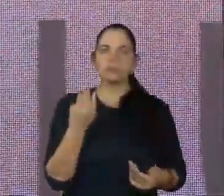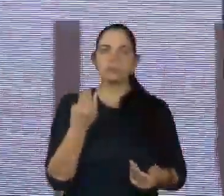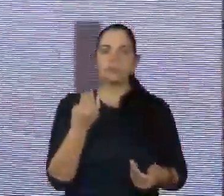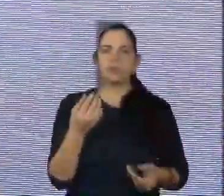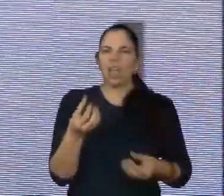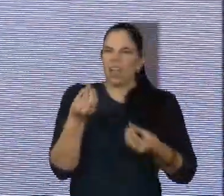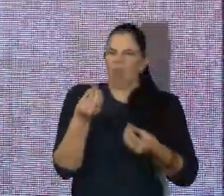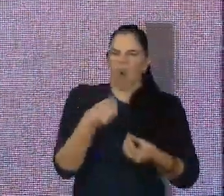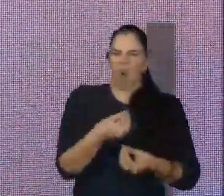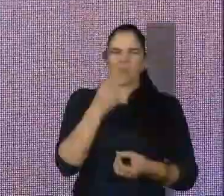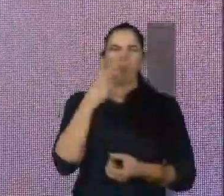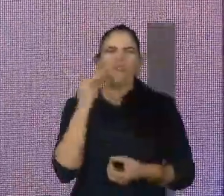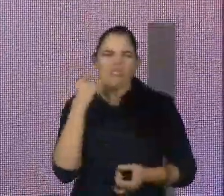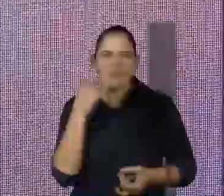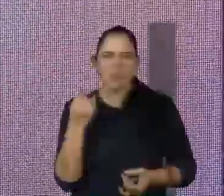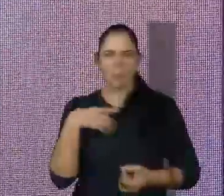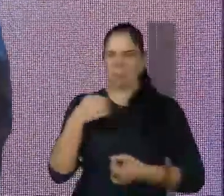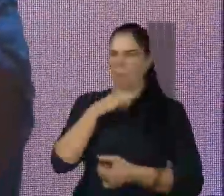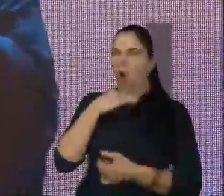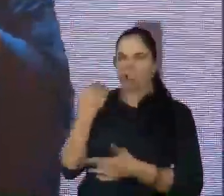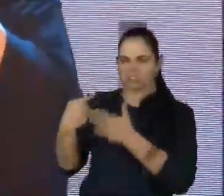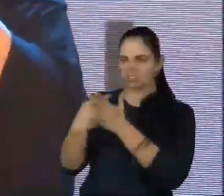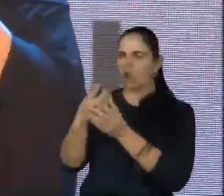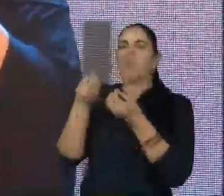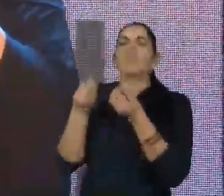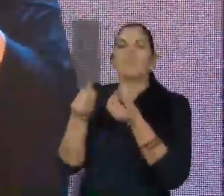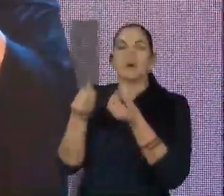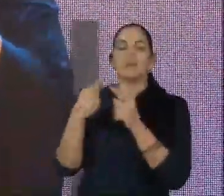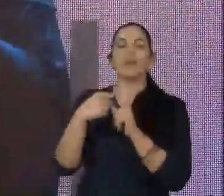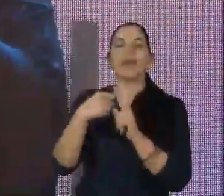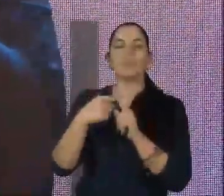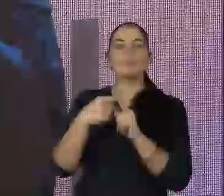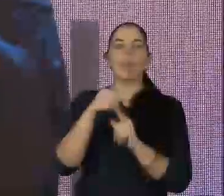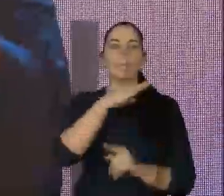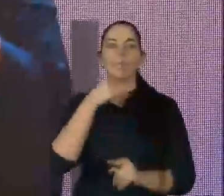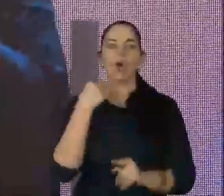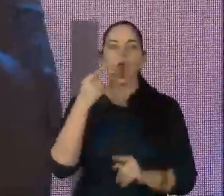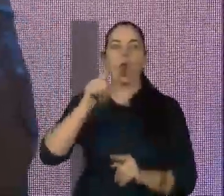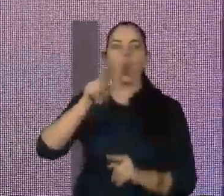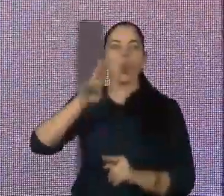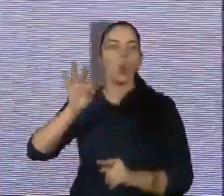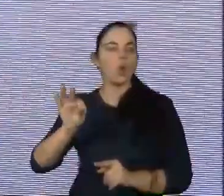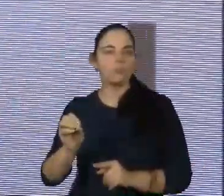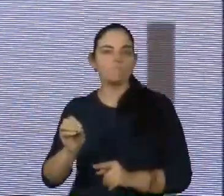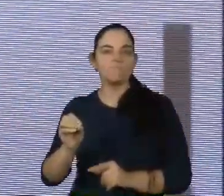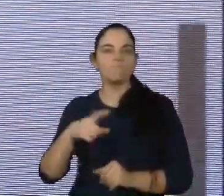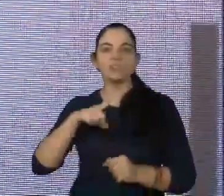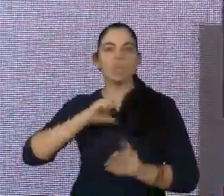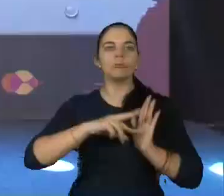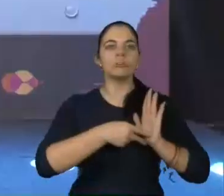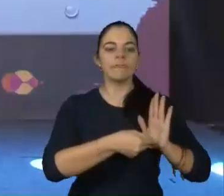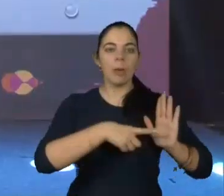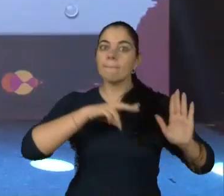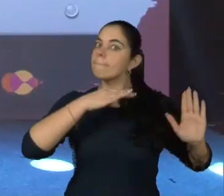assim, Vivi, morte? É morte, porque luto é morte. Luto não tem outro significado.